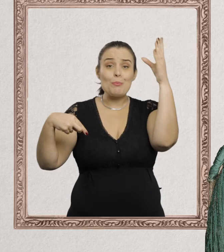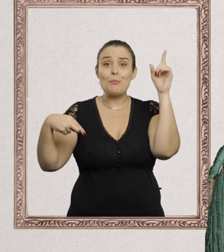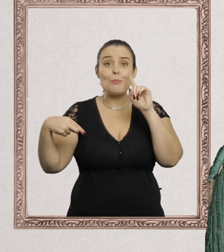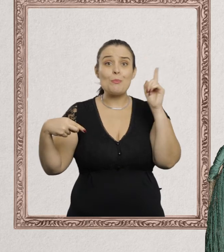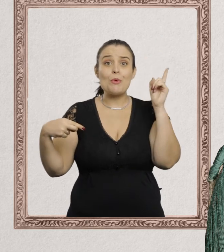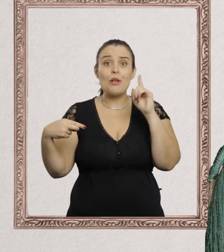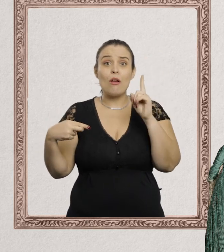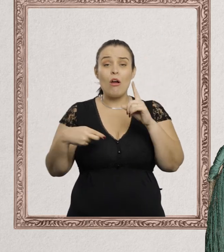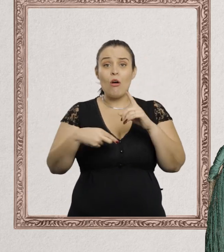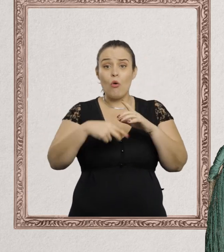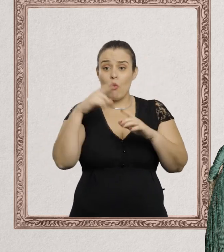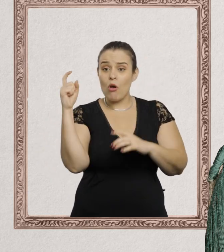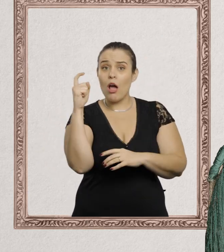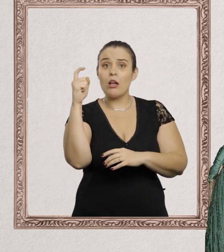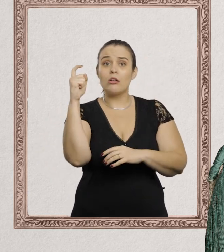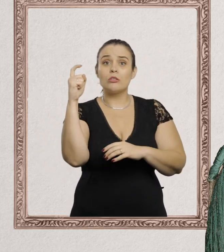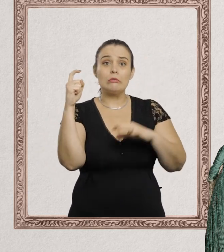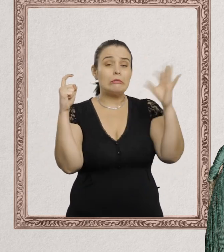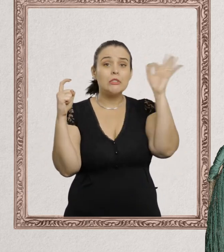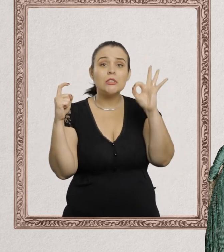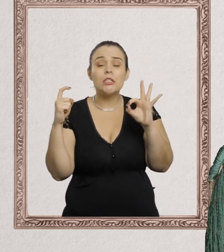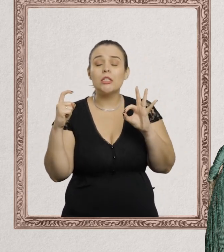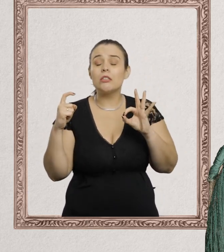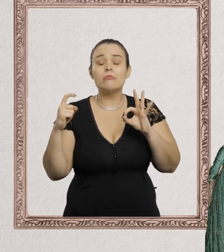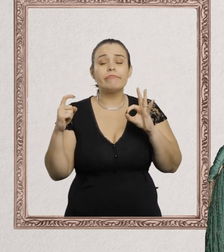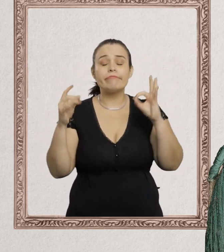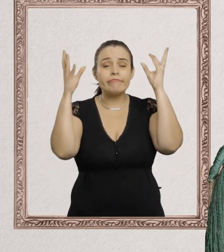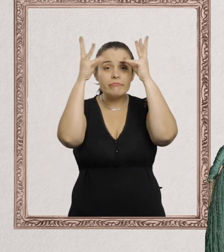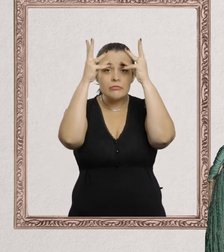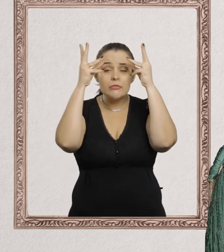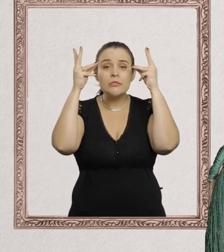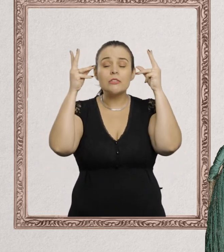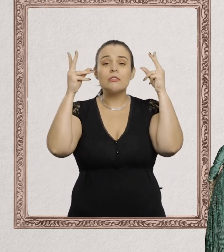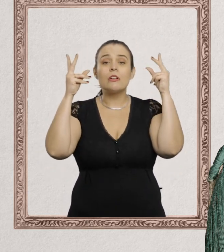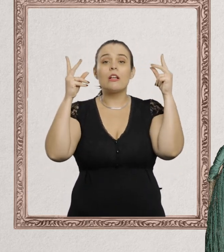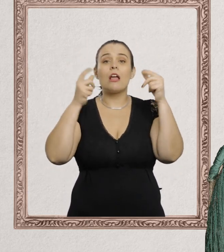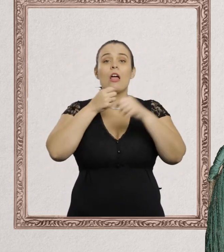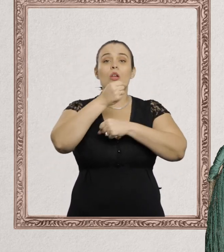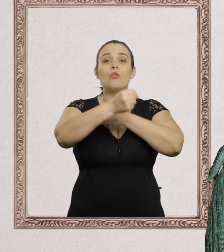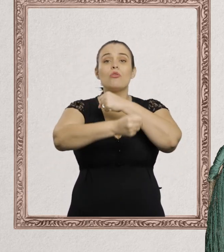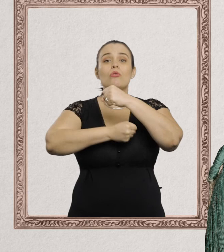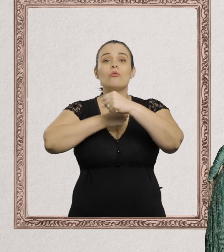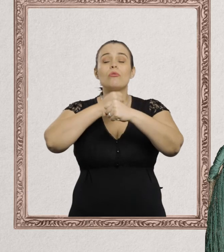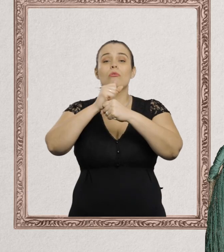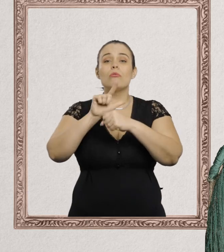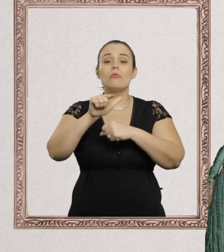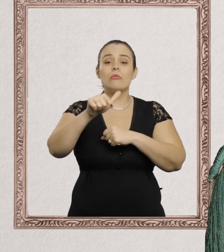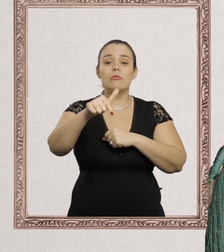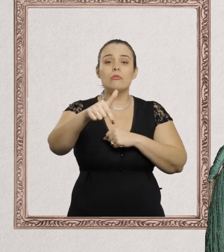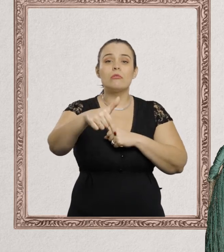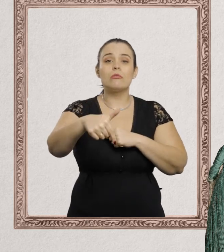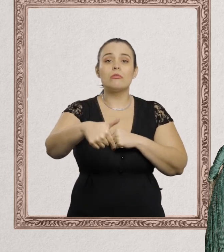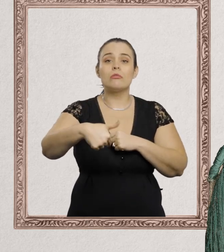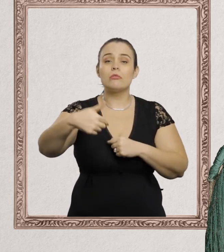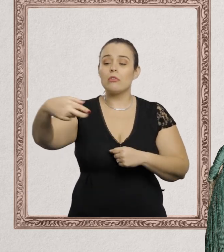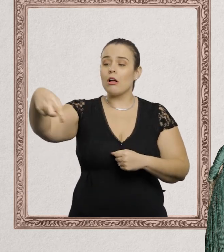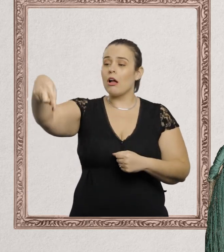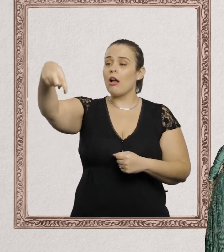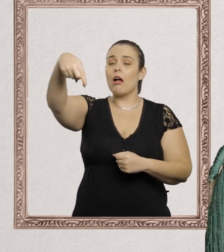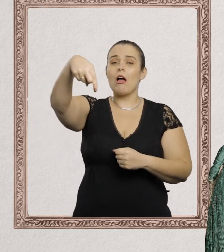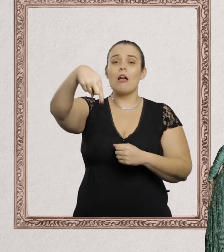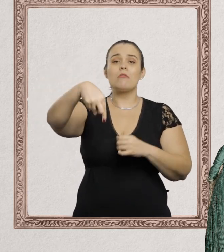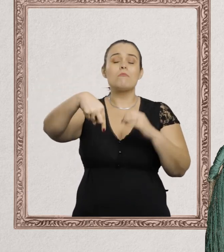Capitão Gancho. Também não lembrava de Sininho. No ano seguinte, Wendy ficou esperando Peter